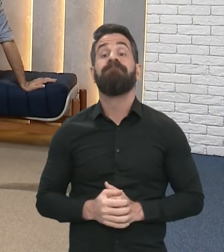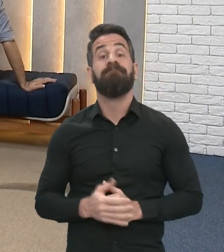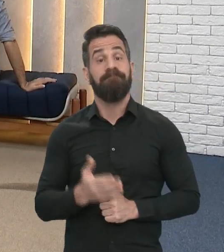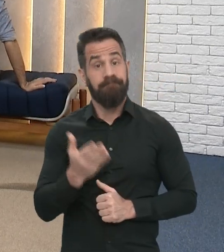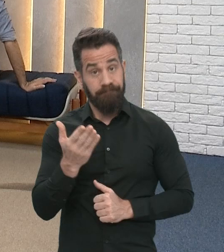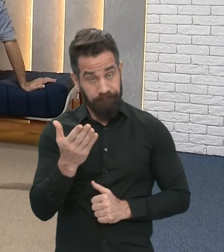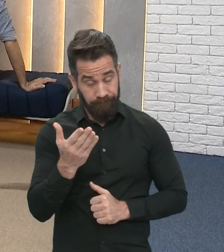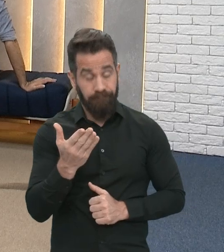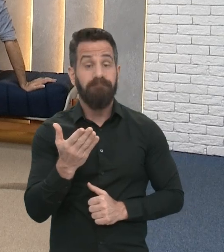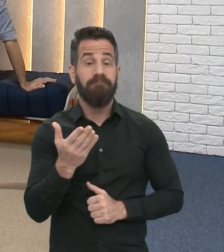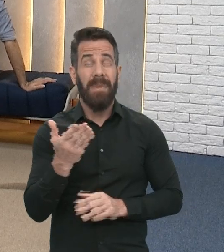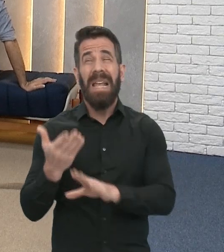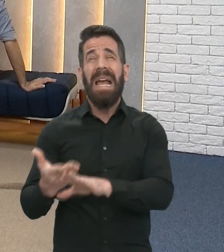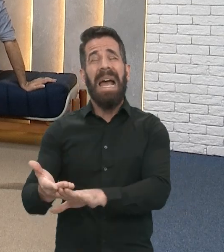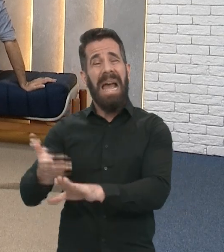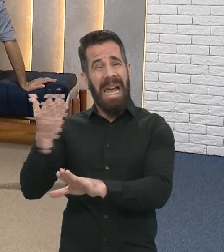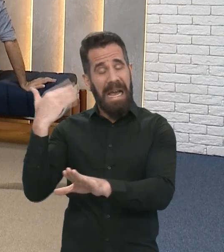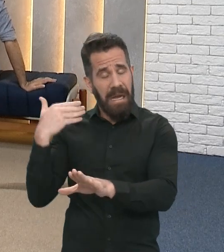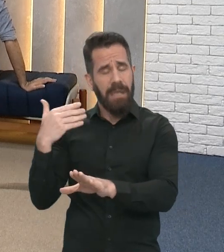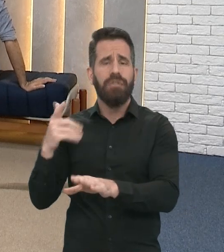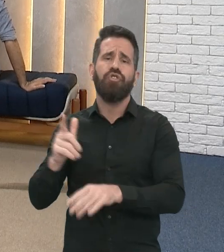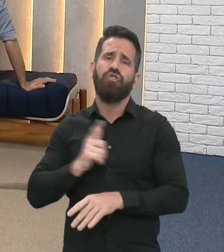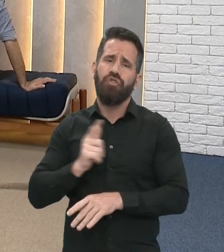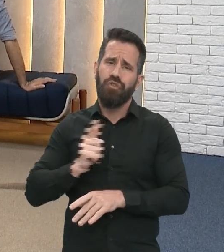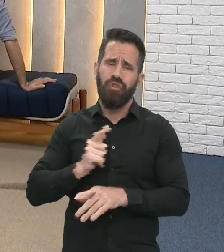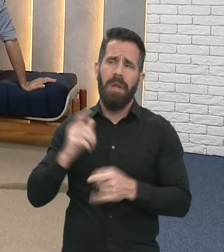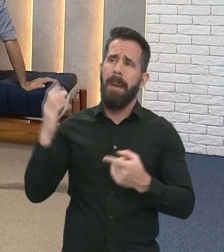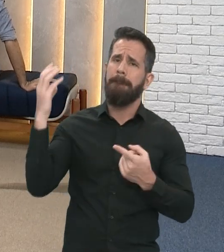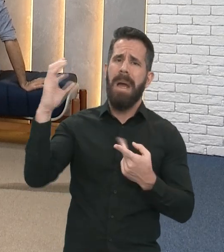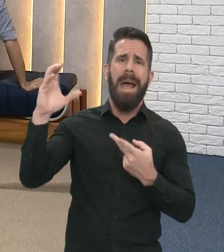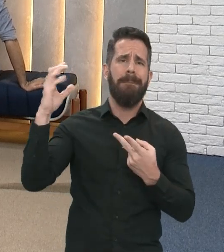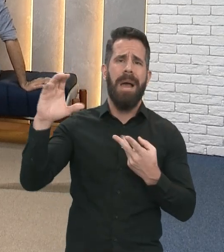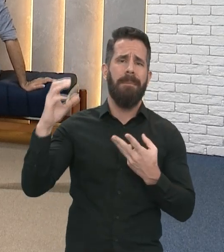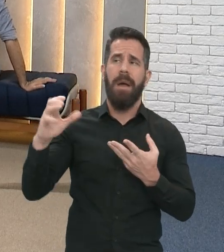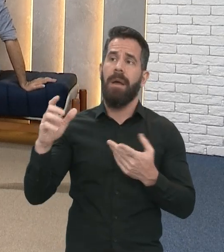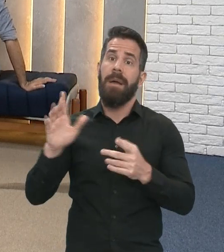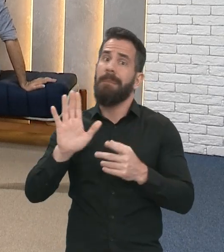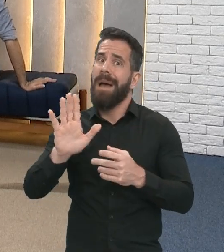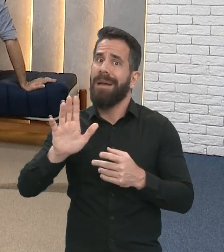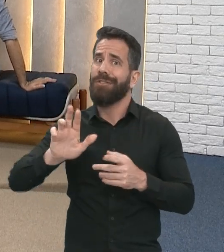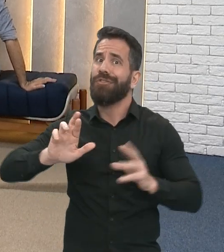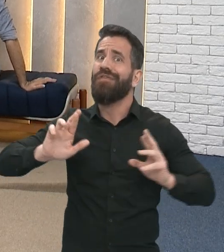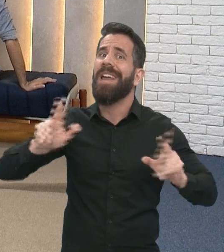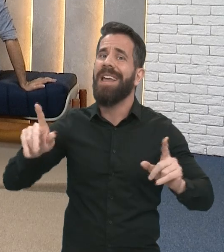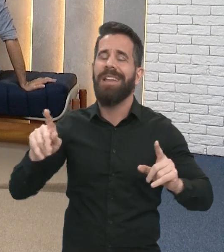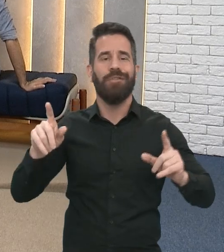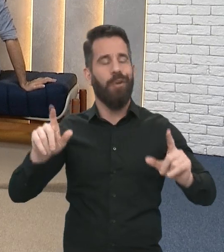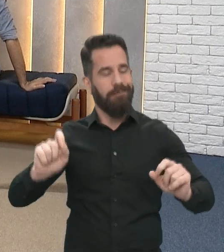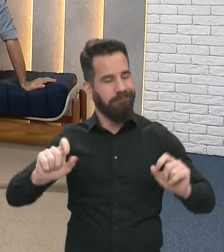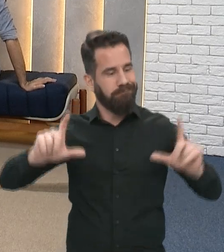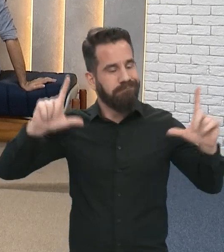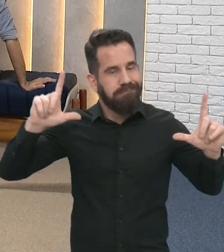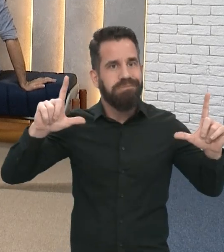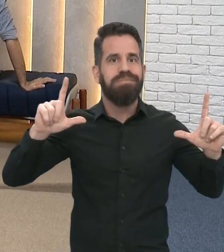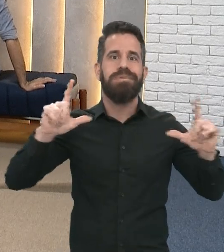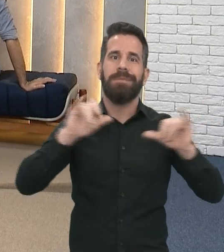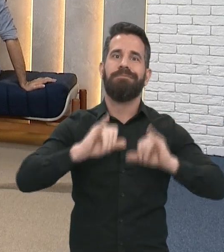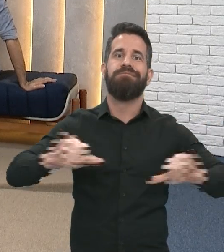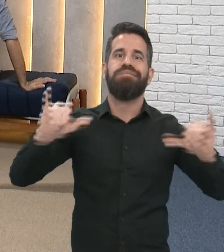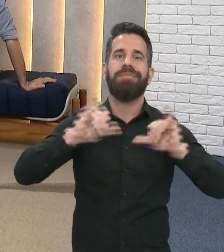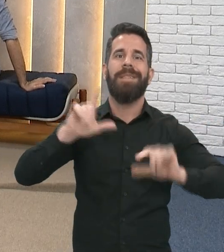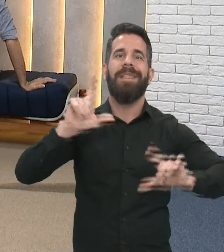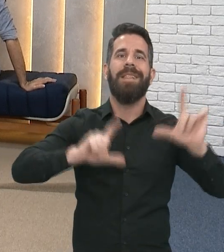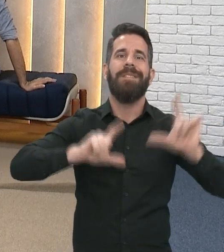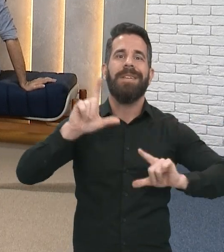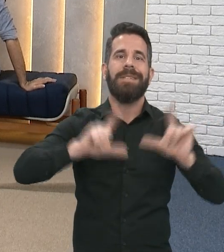pessoas que que trabalhavam como atrizes, como atores, né? Era bem menos. E a circulação